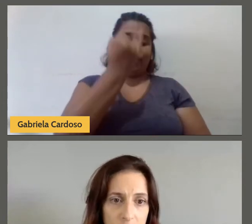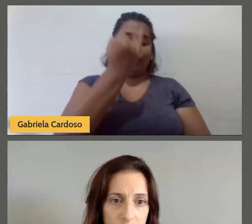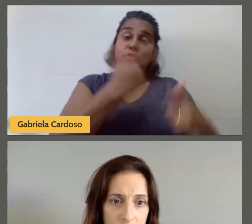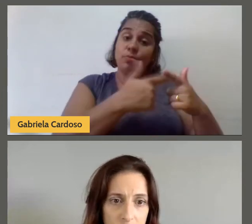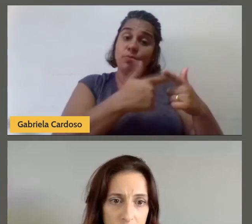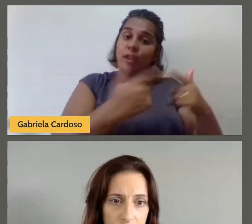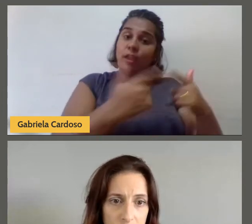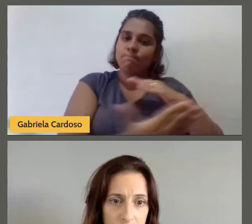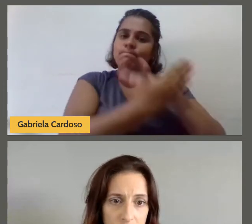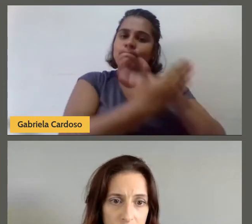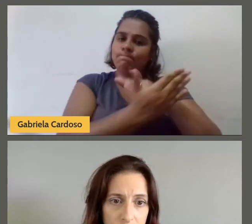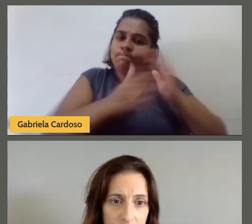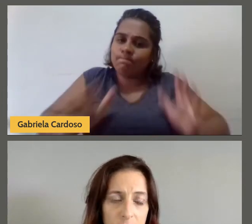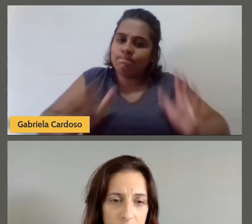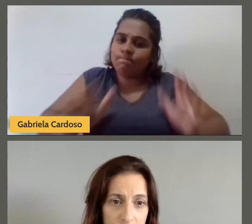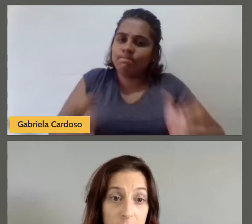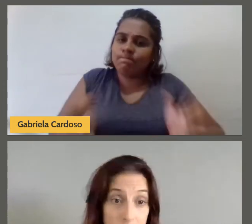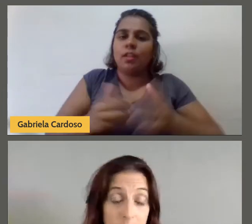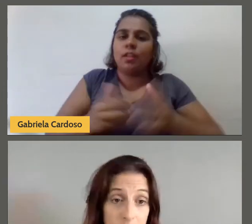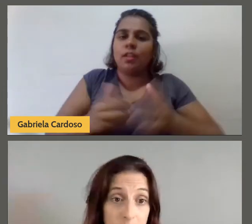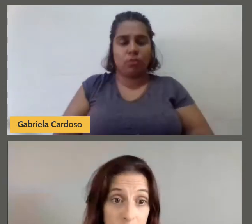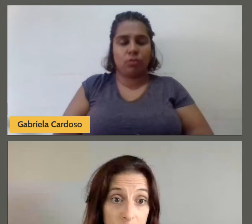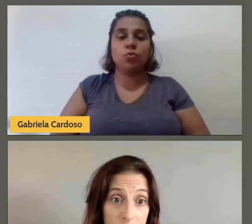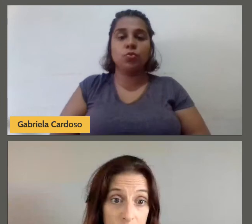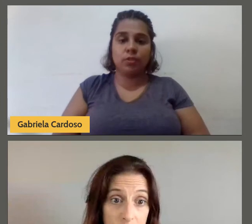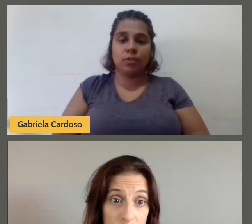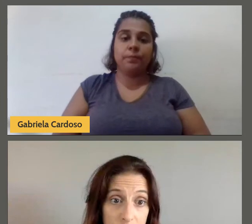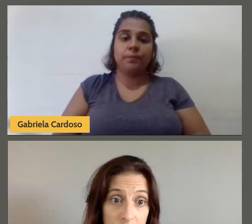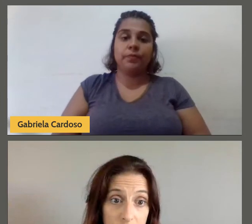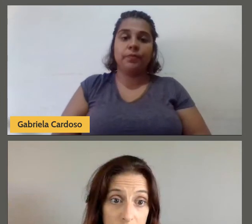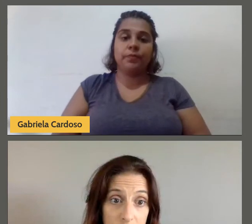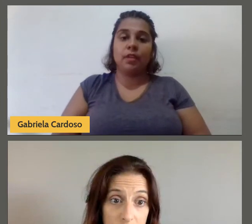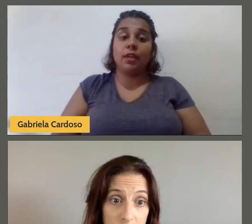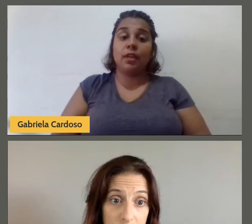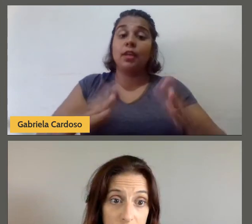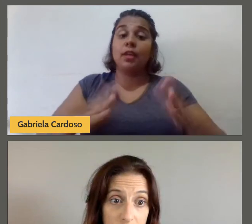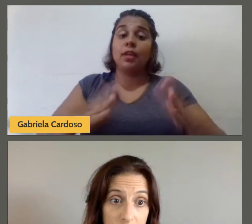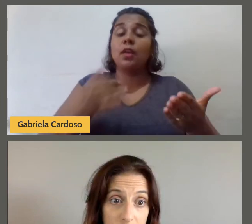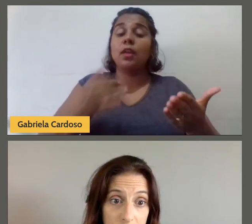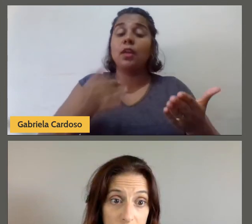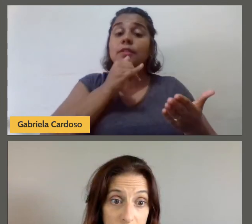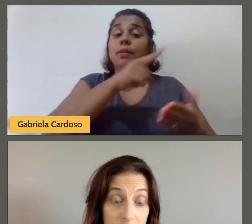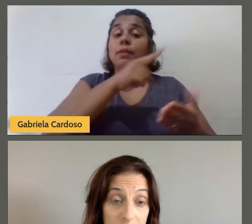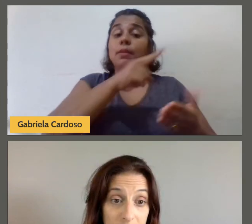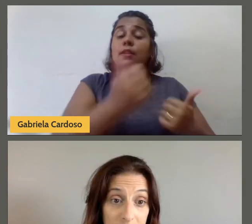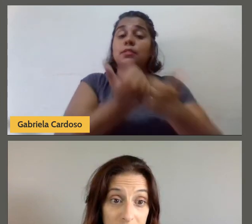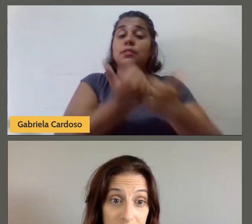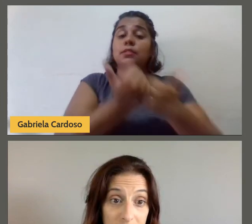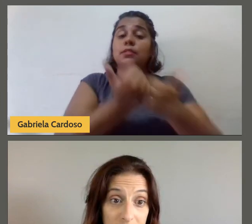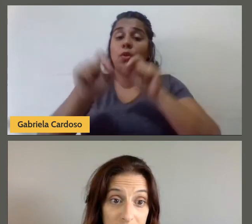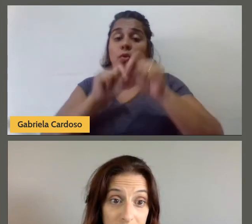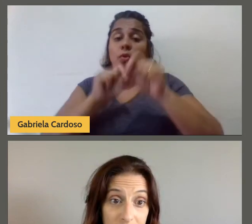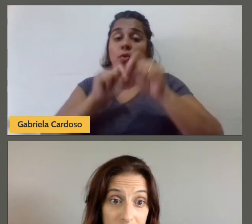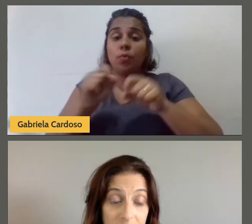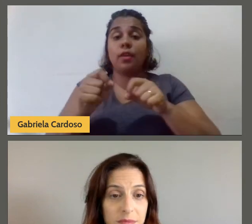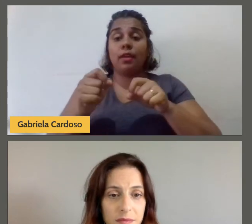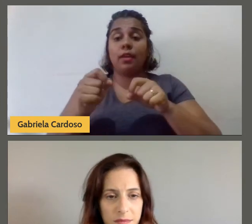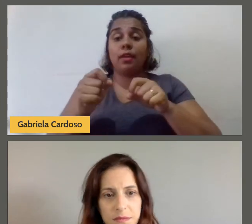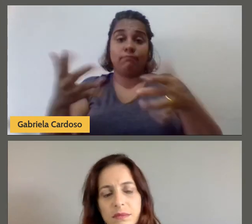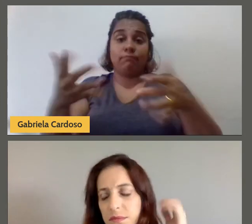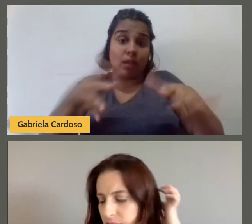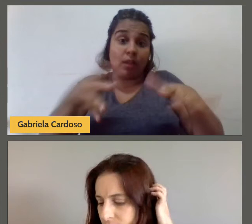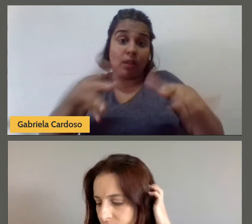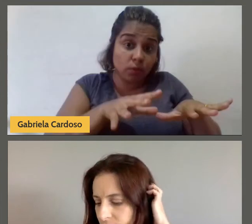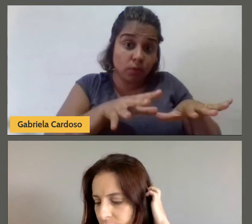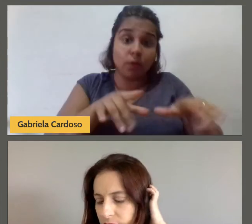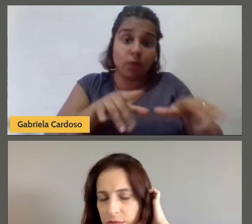pode ser um ator relevante para apoiar nesse processo de inclusão, para apoiar nas contratações. Então, algumas dessas empresas, por